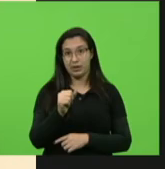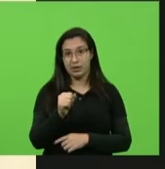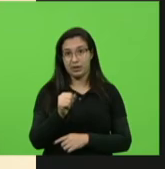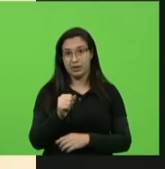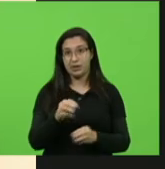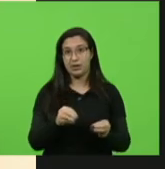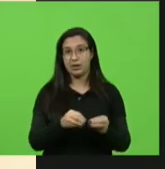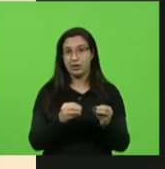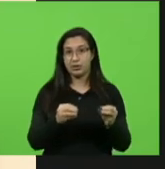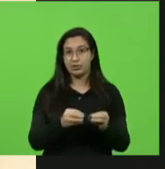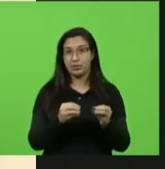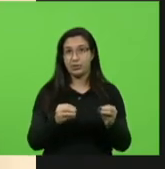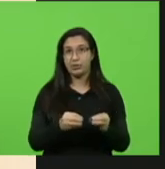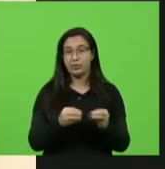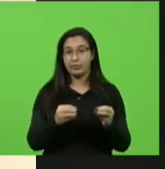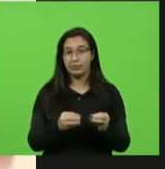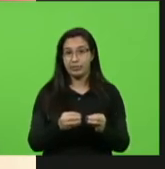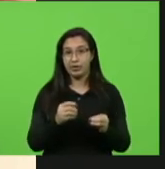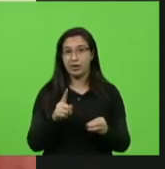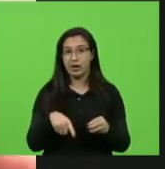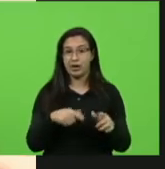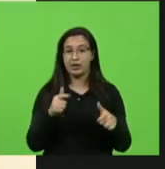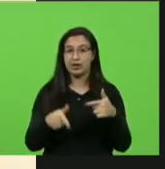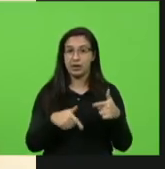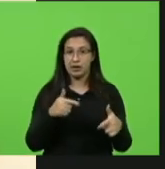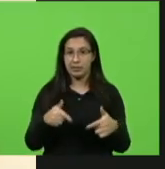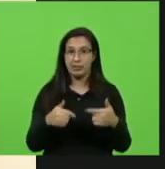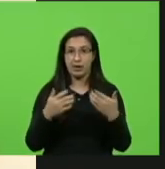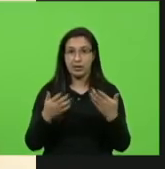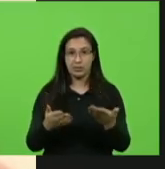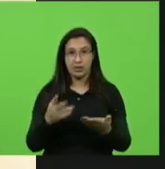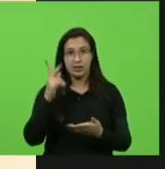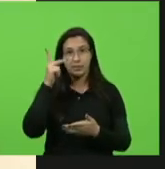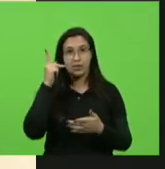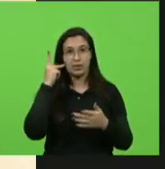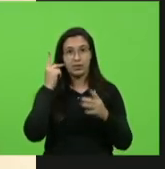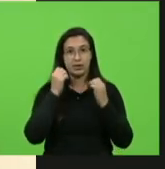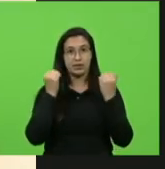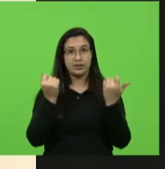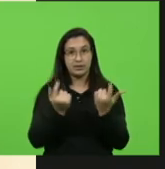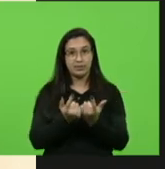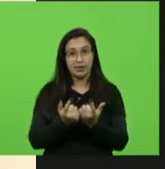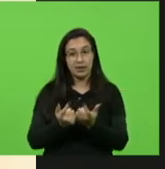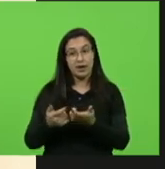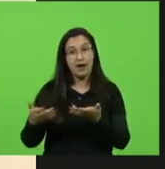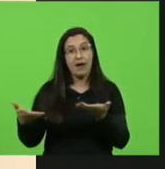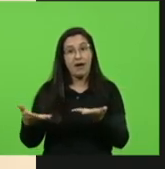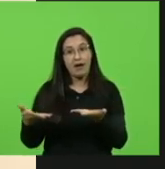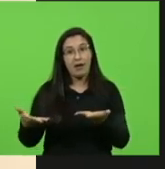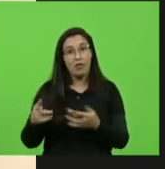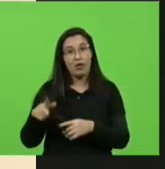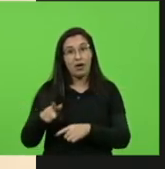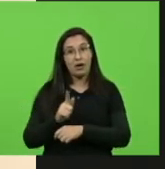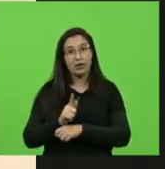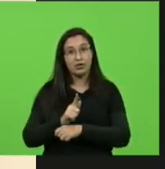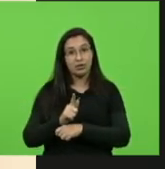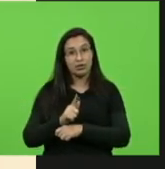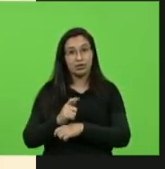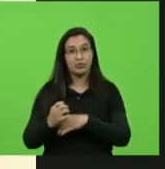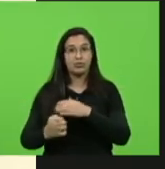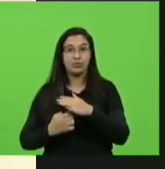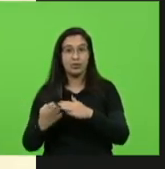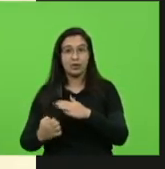que é funcionário da deputada Paulinha na Assembleia, agora é um dos gestores da empresa que